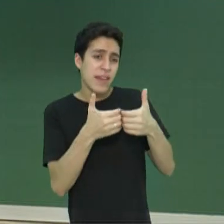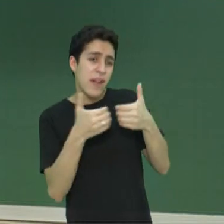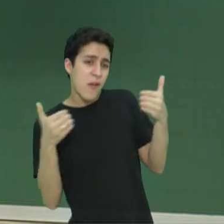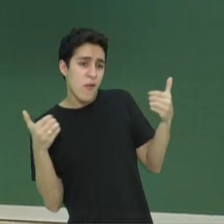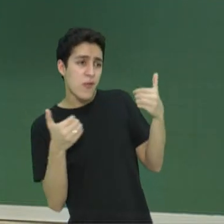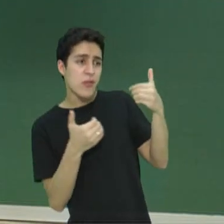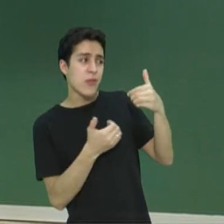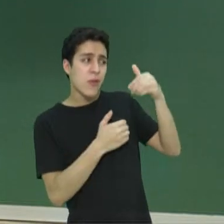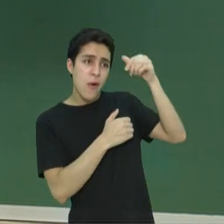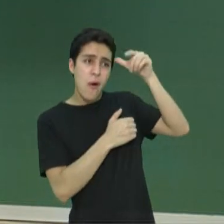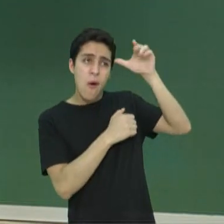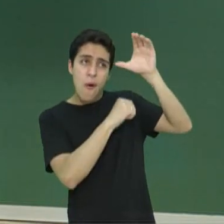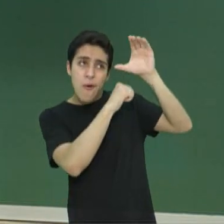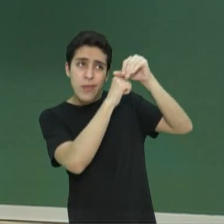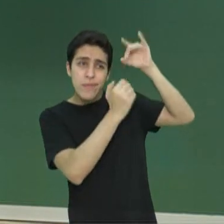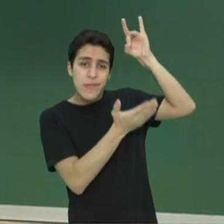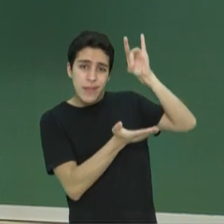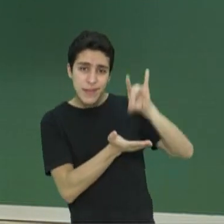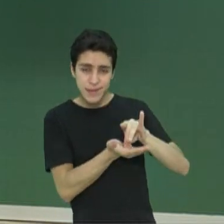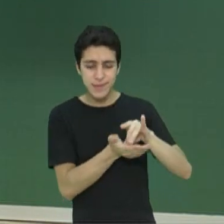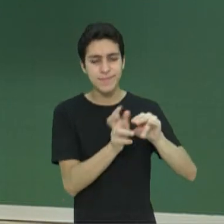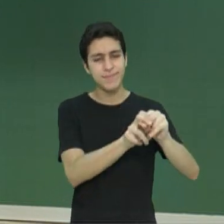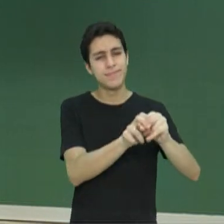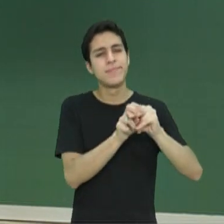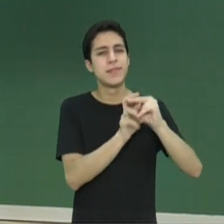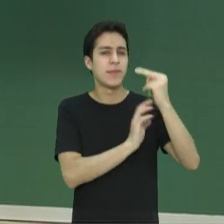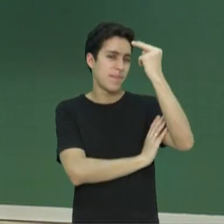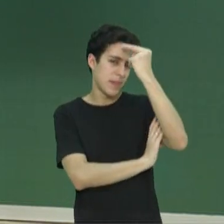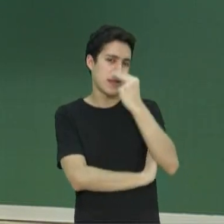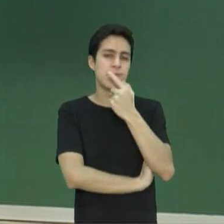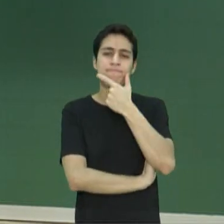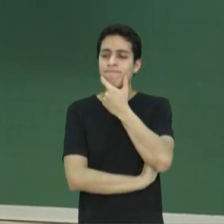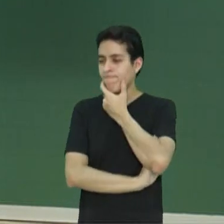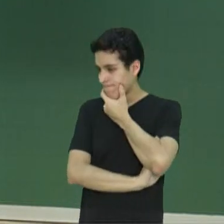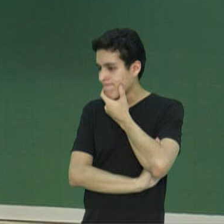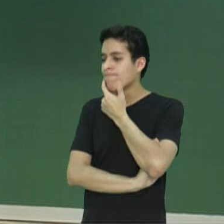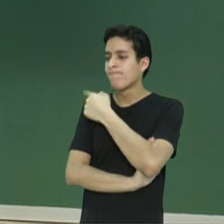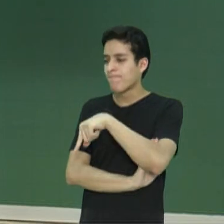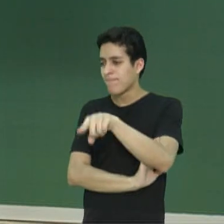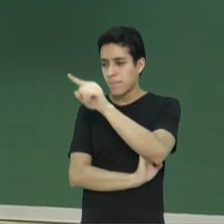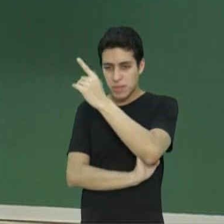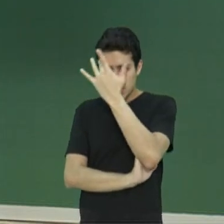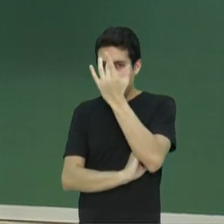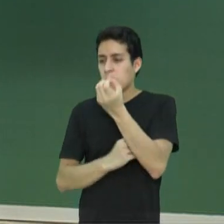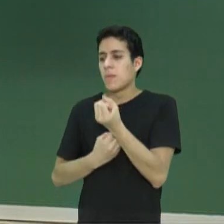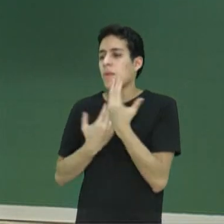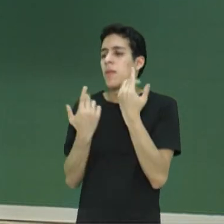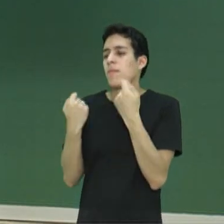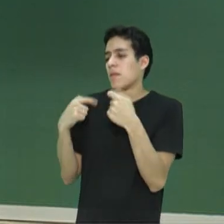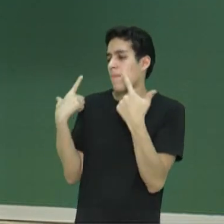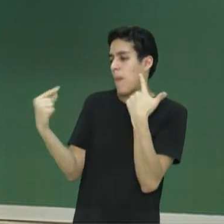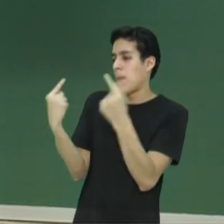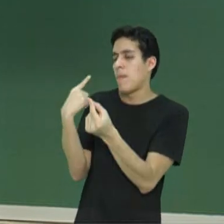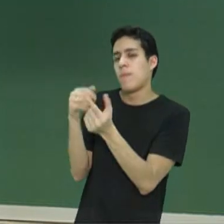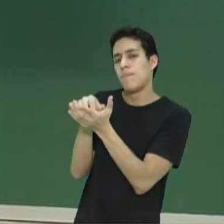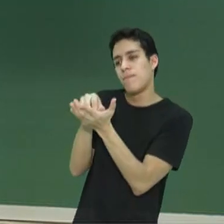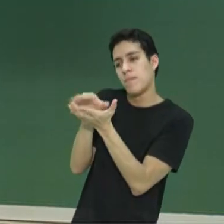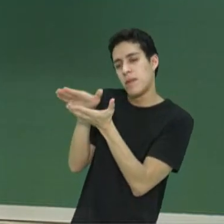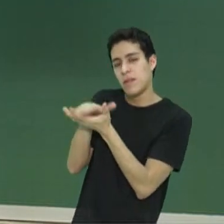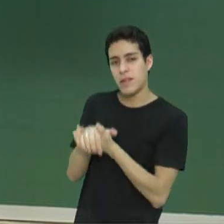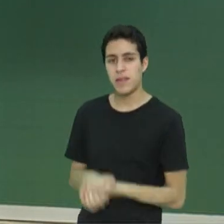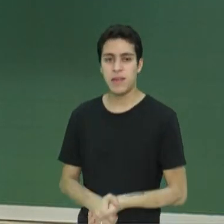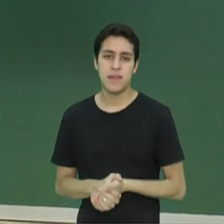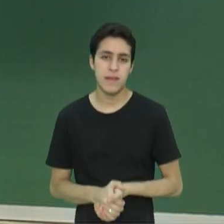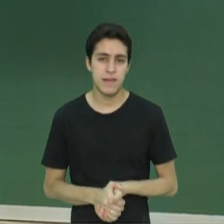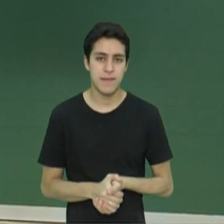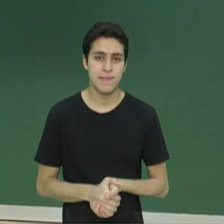conhecimento verdadeiro. E aí que o Platão fala, então, os poetas devem sair da cidade ideal.